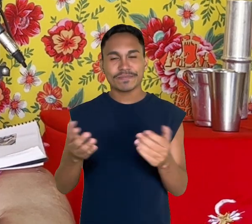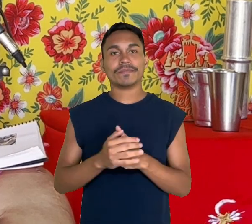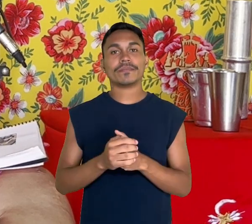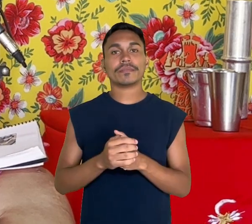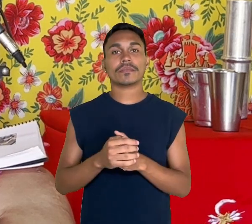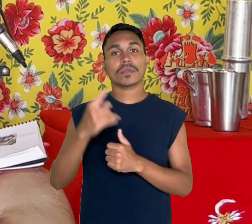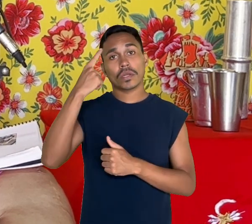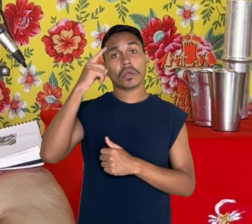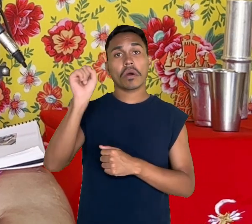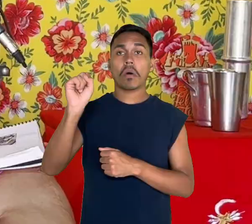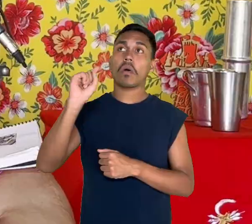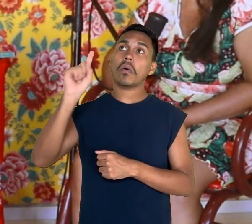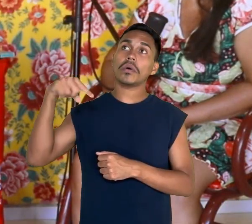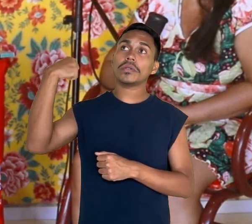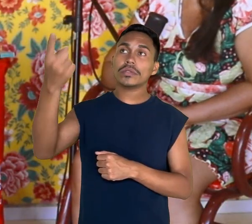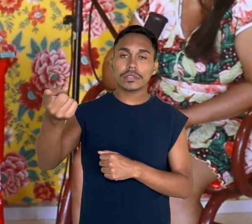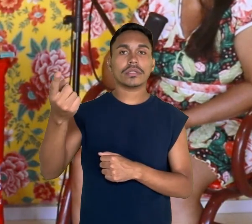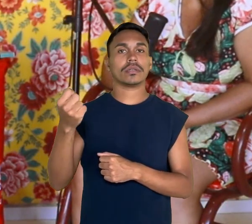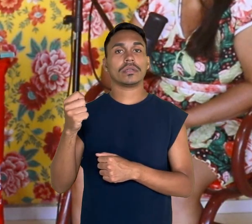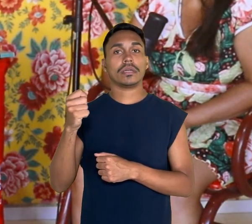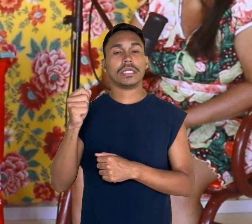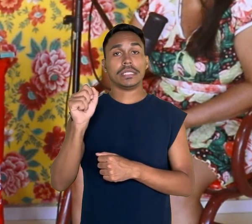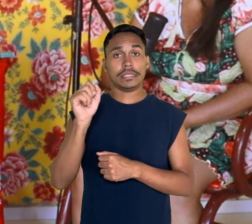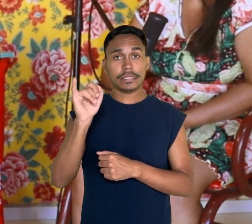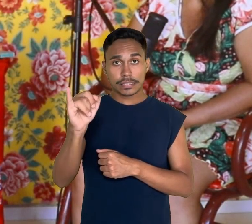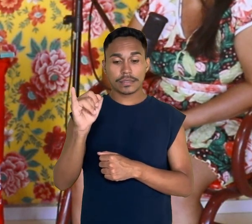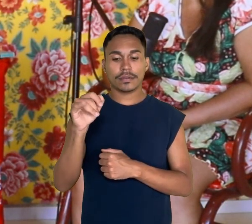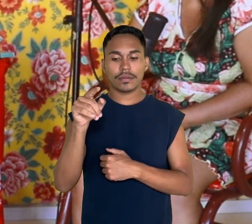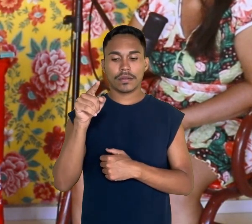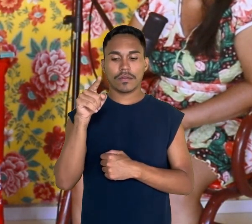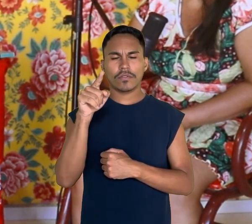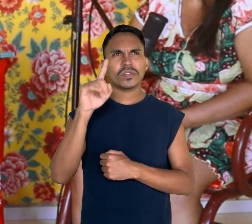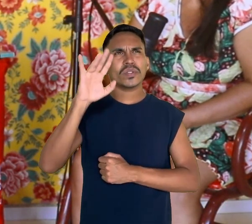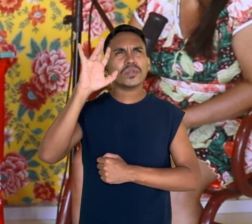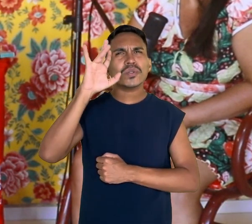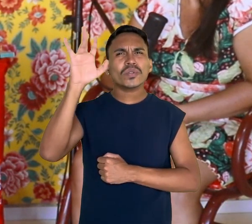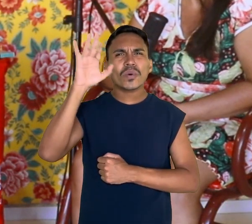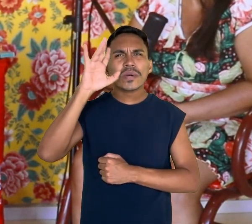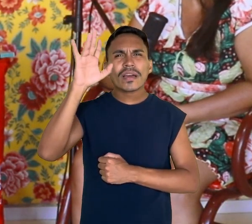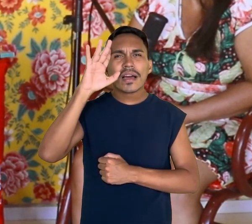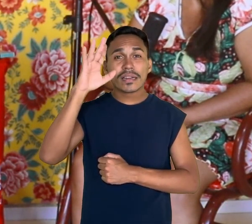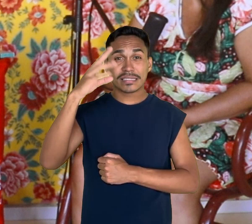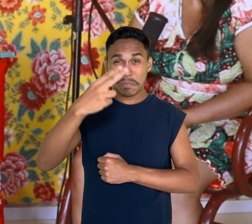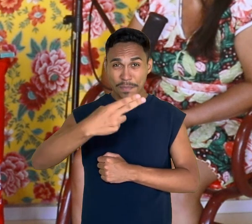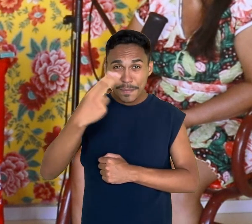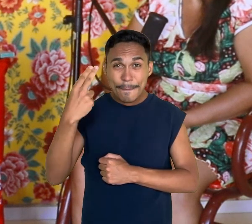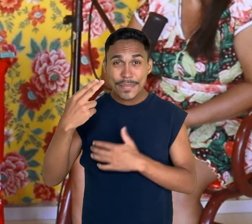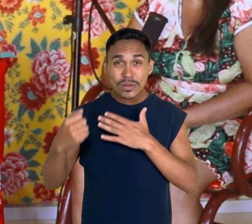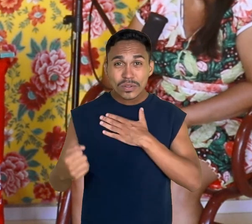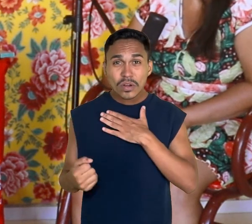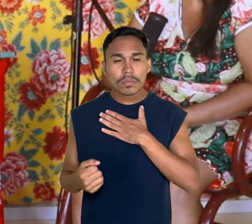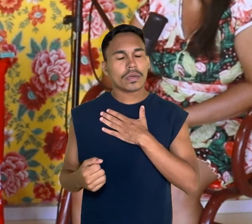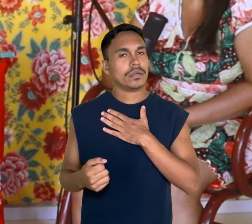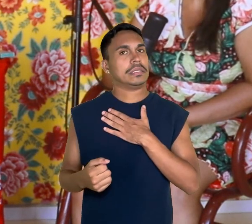hoje. Daqui a 8 dias, se você fosse lá no mestre Dodô para falar com ele, e você ao menos sonhasse de tocar no